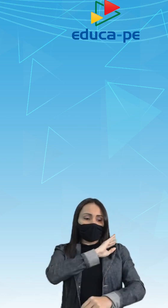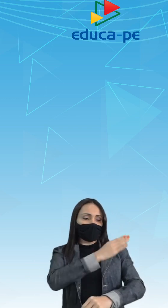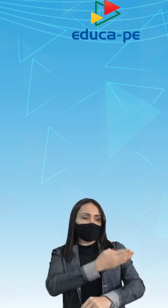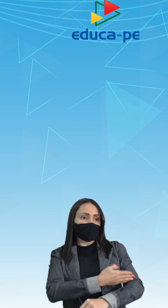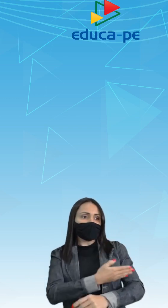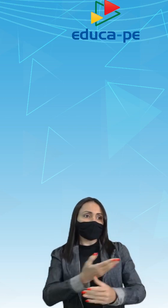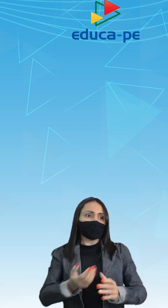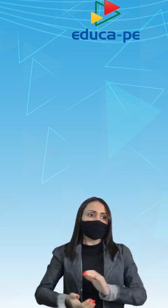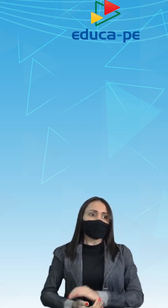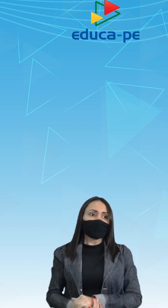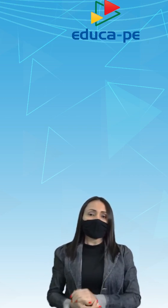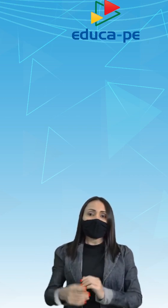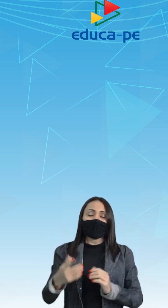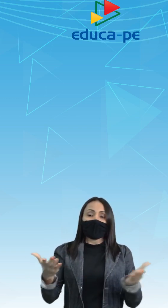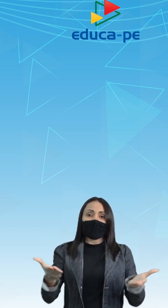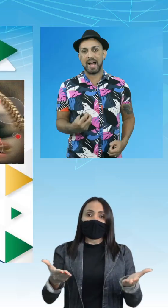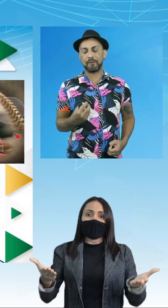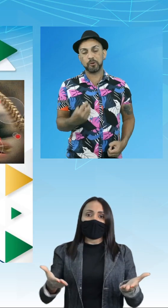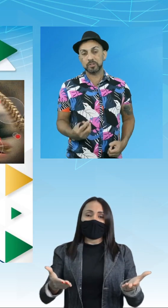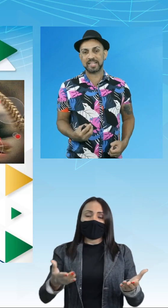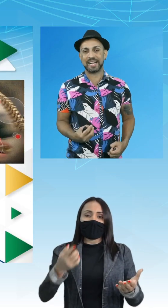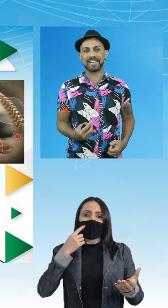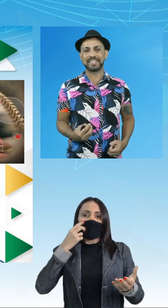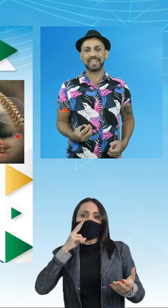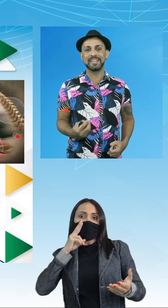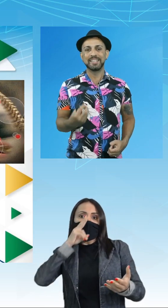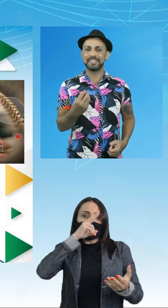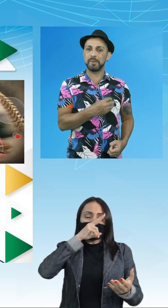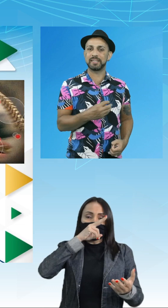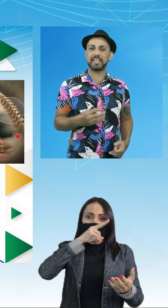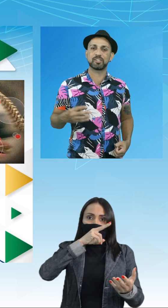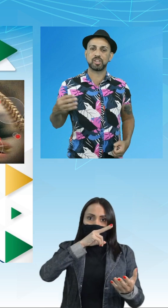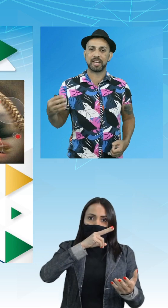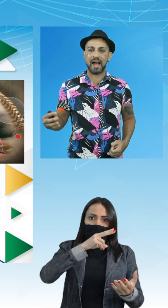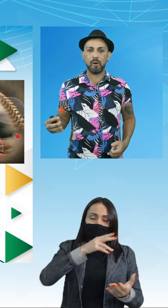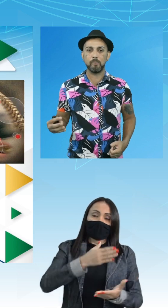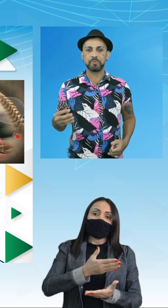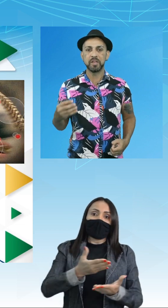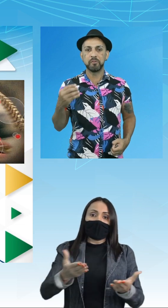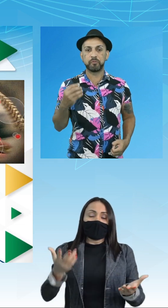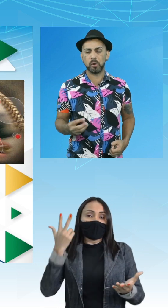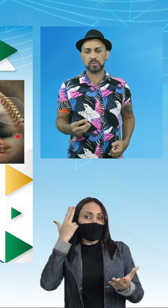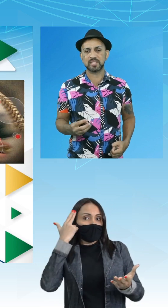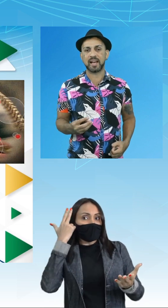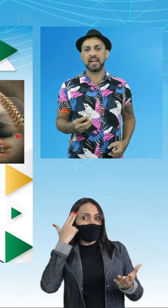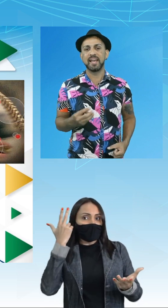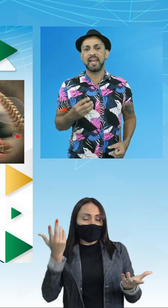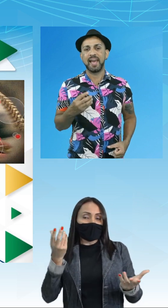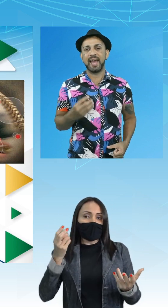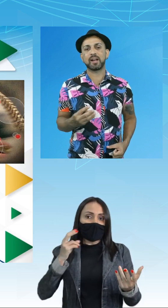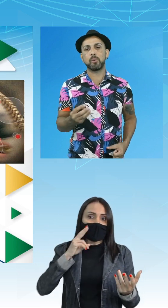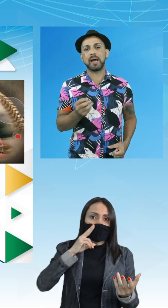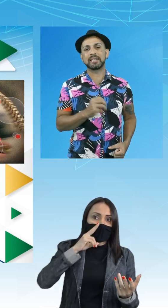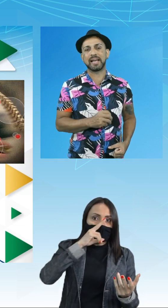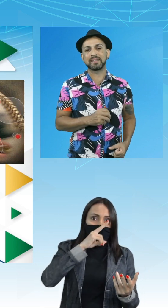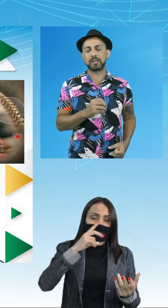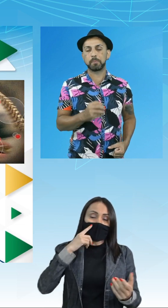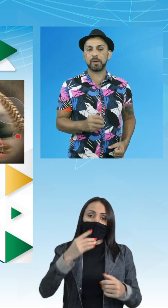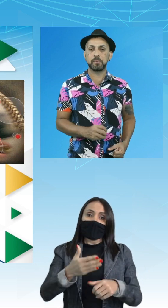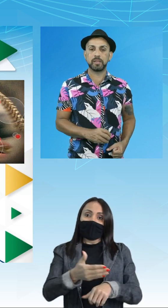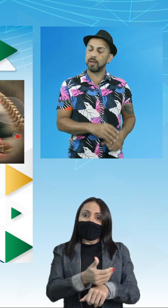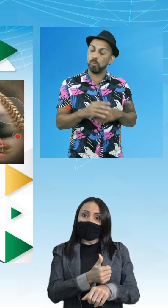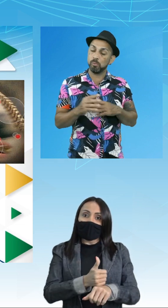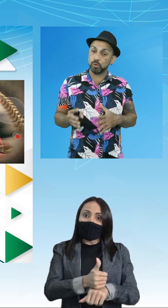a questão da força. A força, galerinha, de maneira geral, força é qualidade